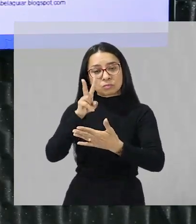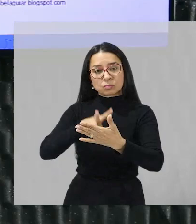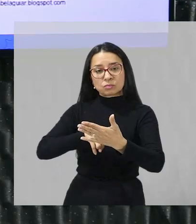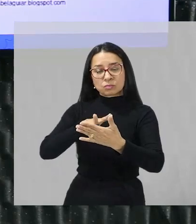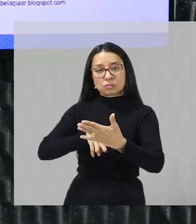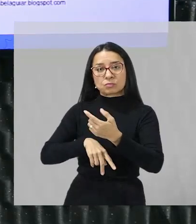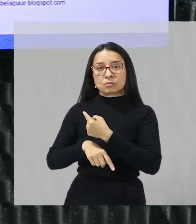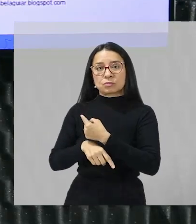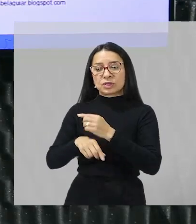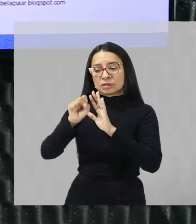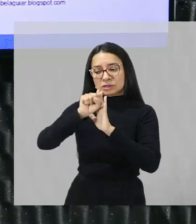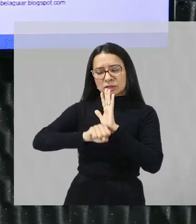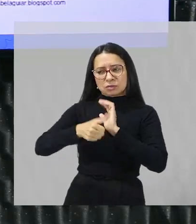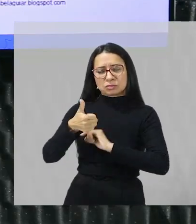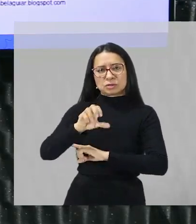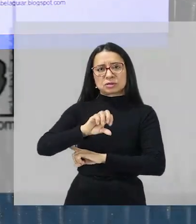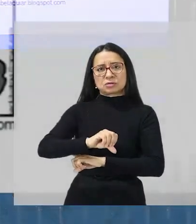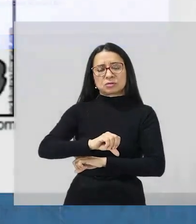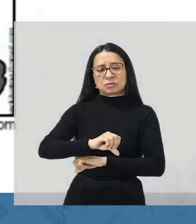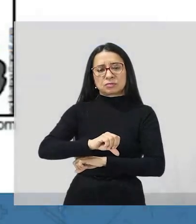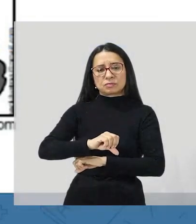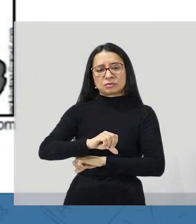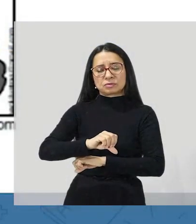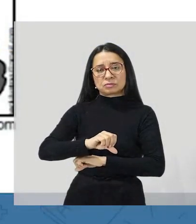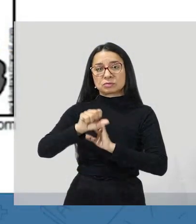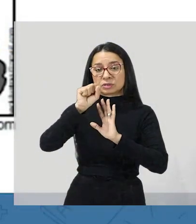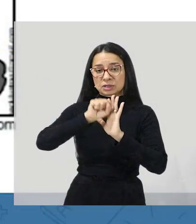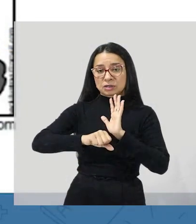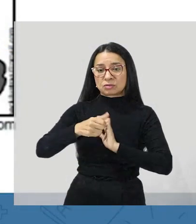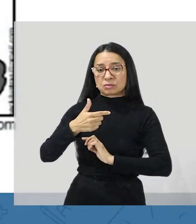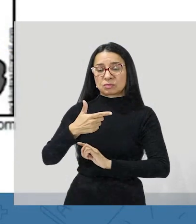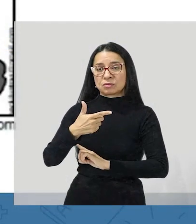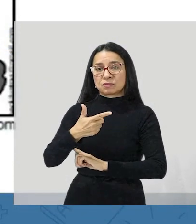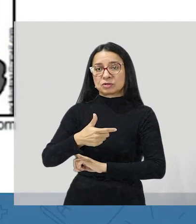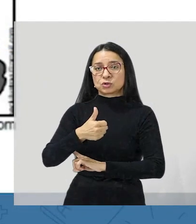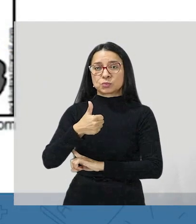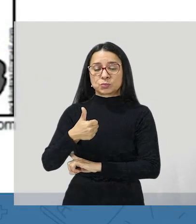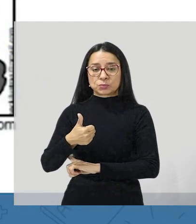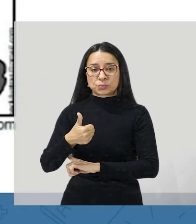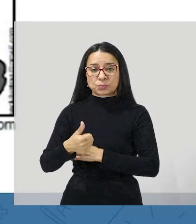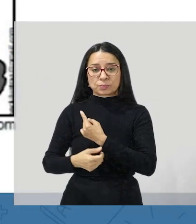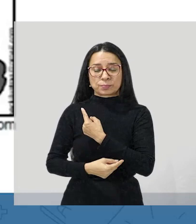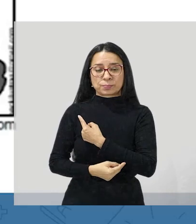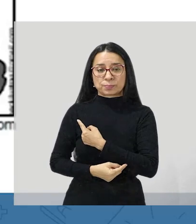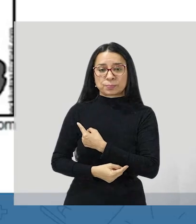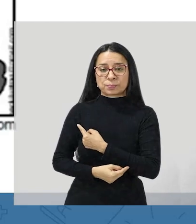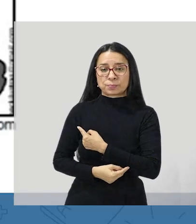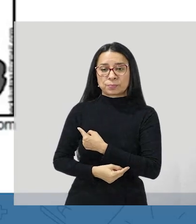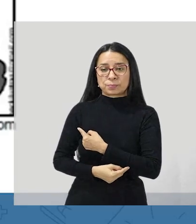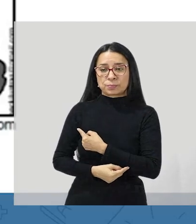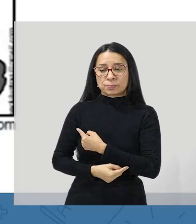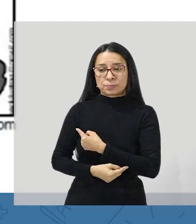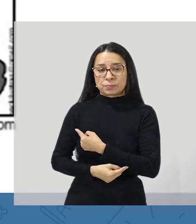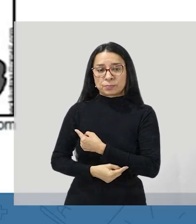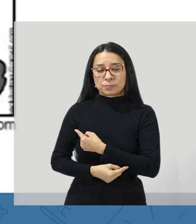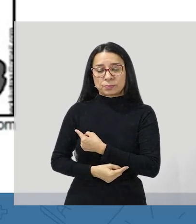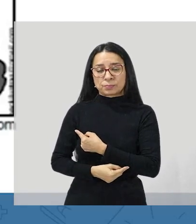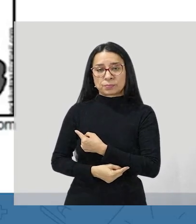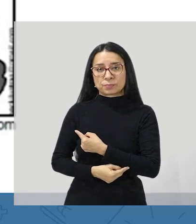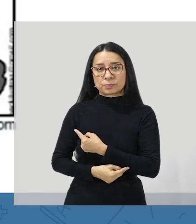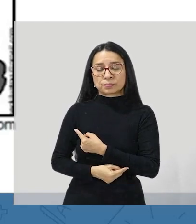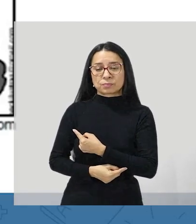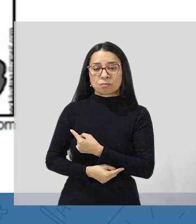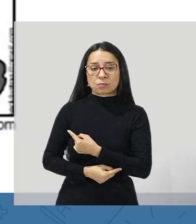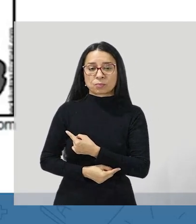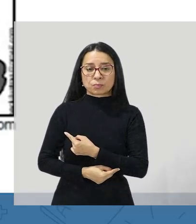traz quadrinho. A UEMA e o Enem gostam muito de trazer referências de imagem nas questões. Então, foco para você